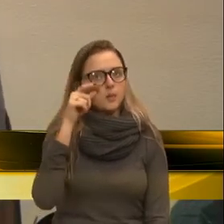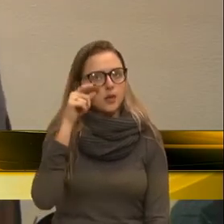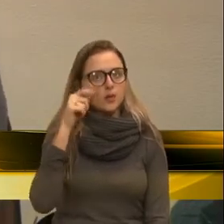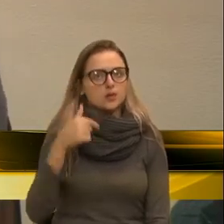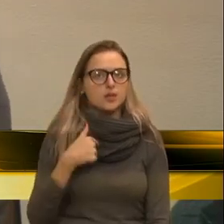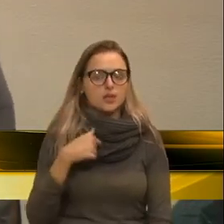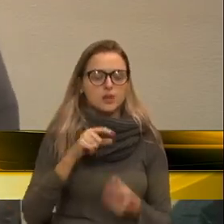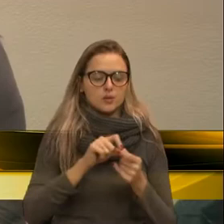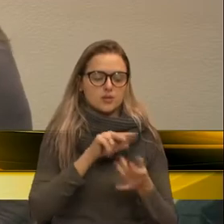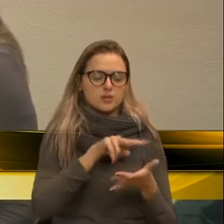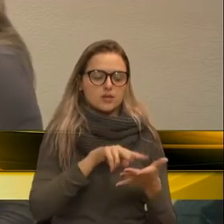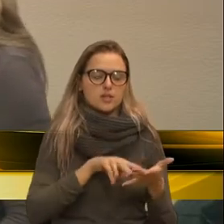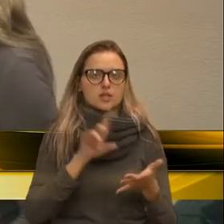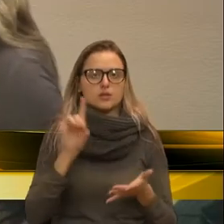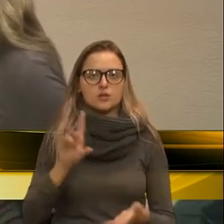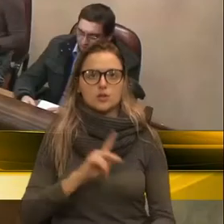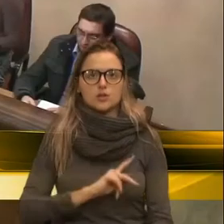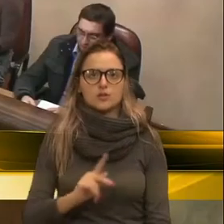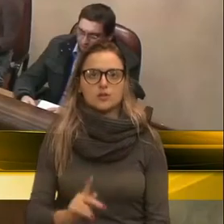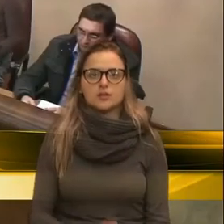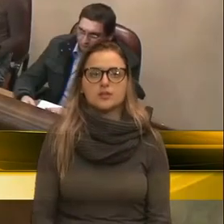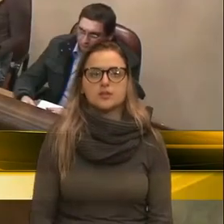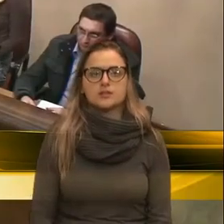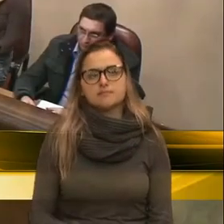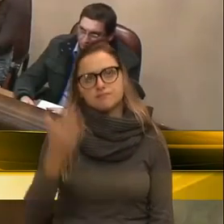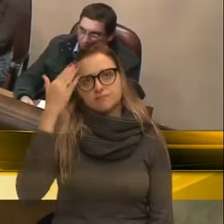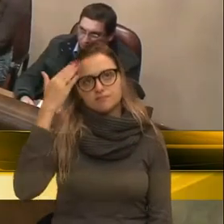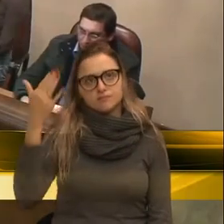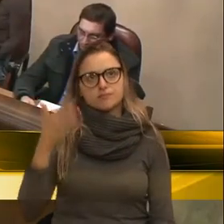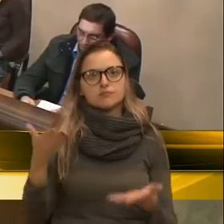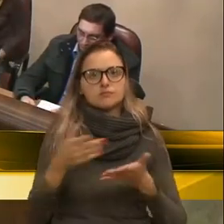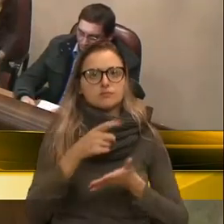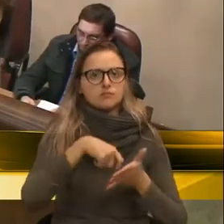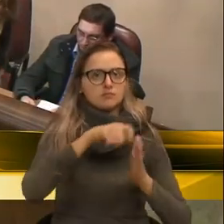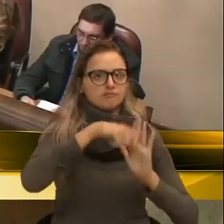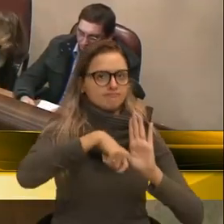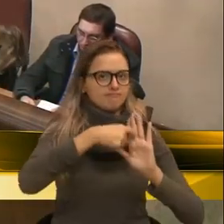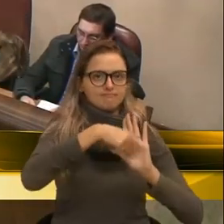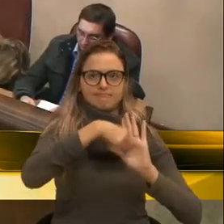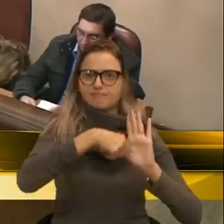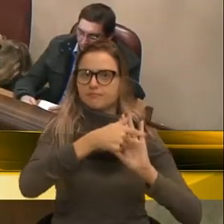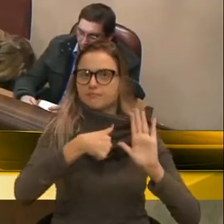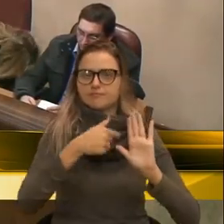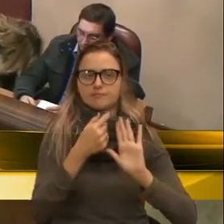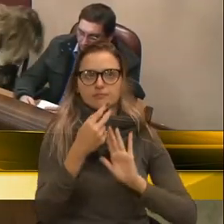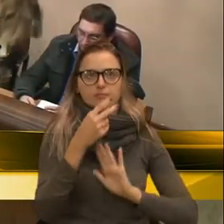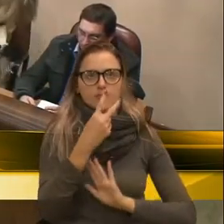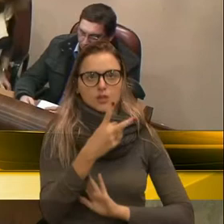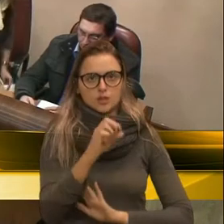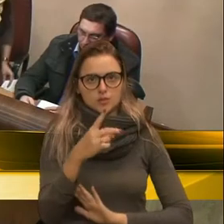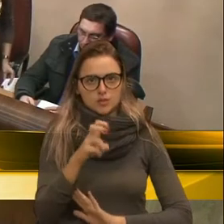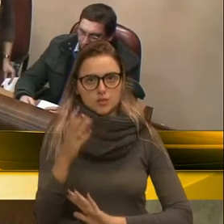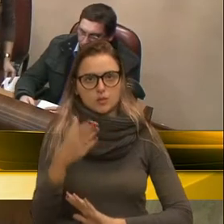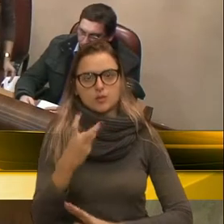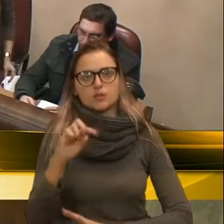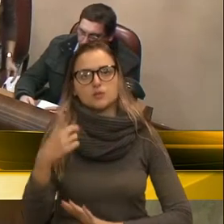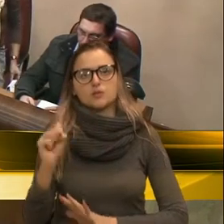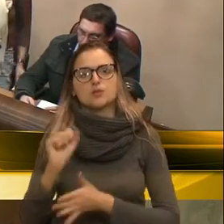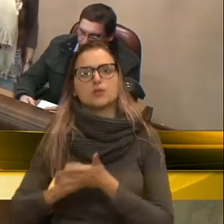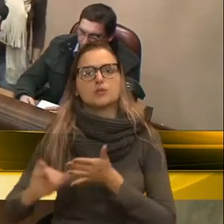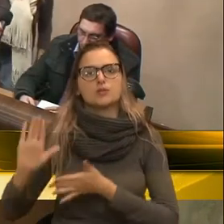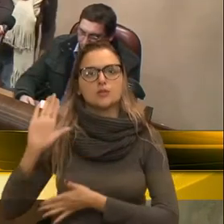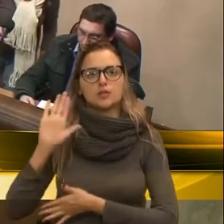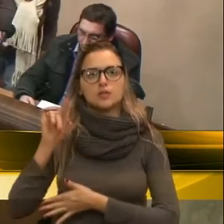como relatora. Era isso, presidente. Obrigado. O veto 25/2018 está em discussão. Peço a